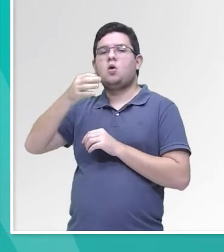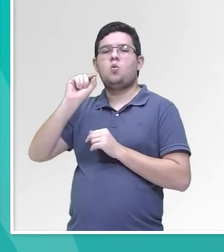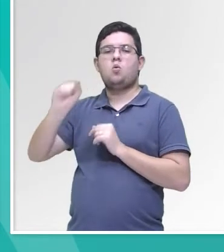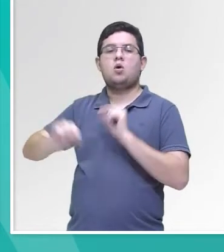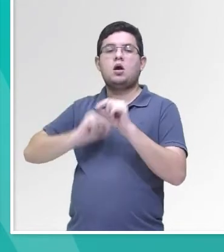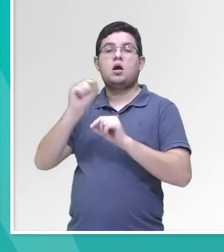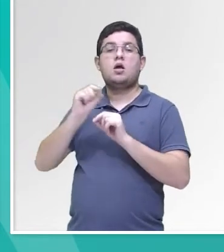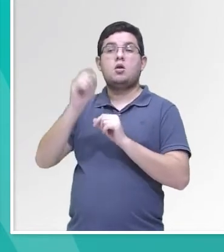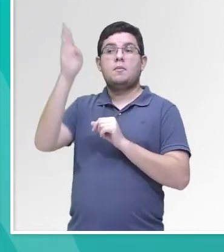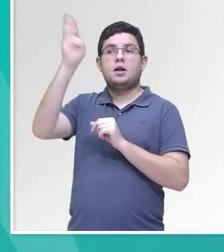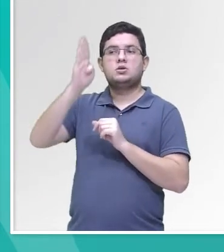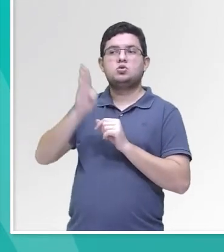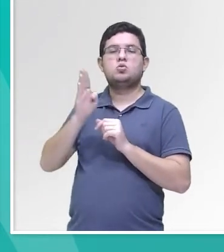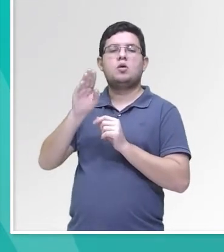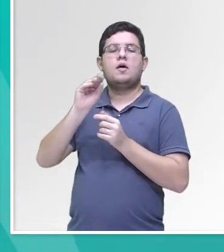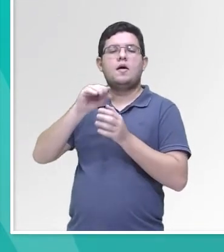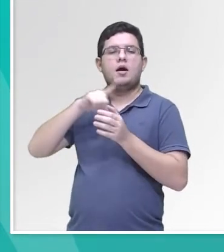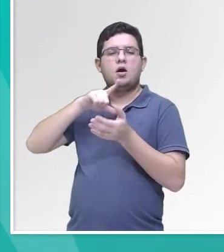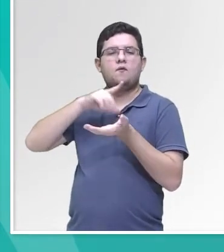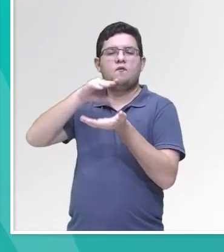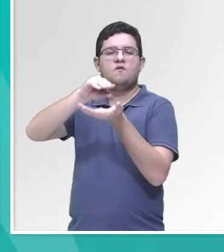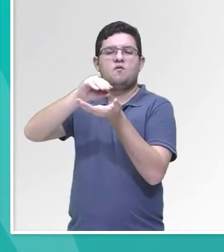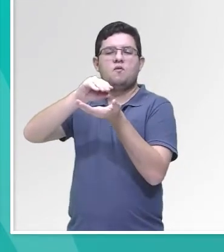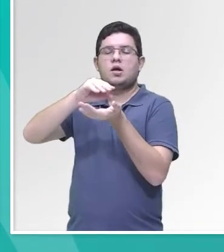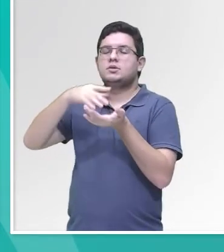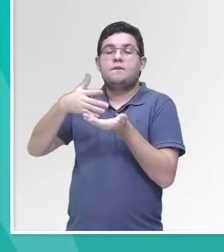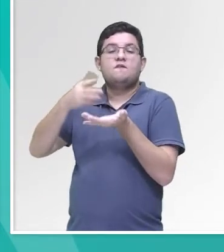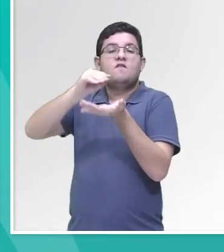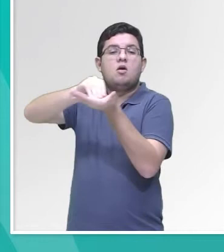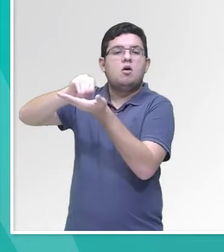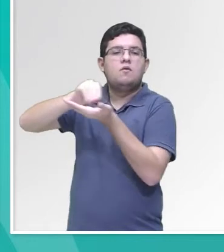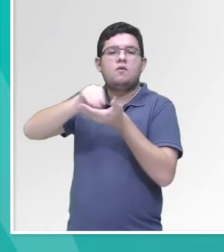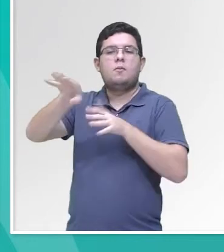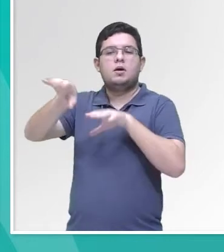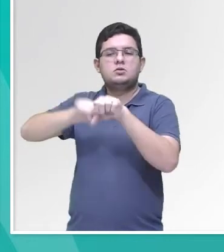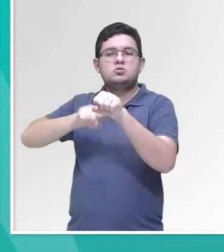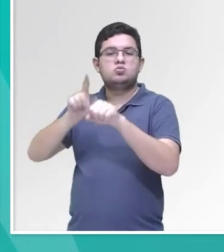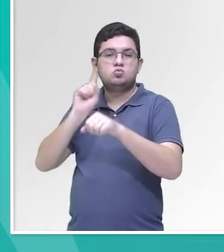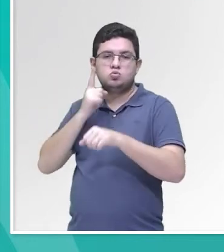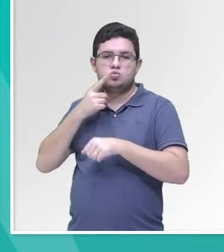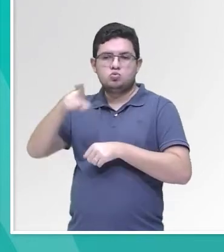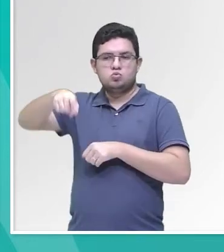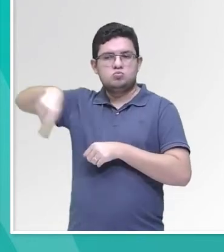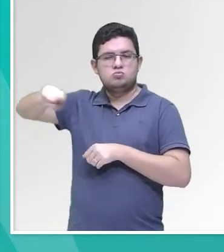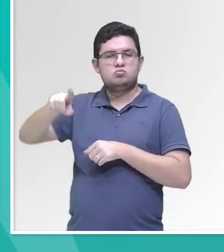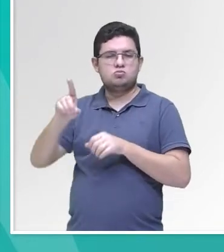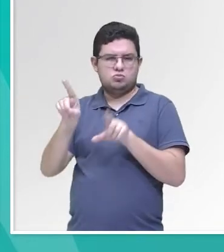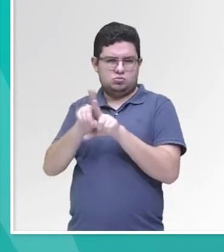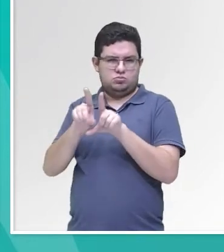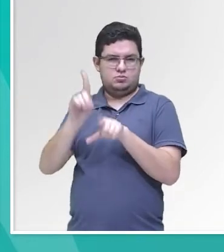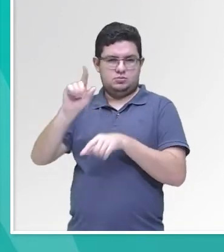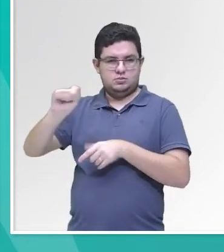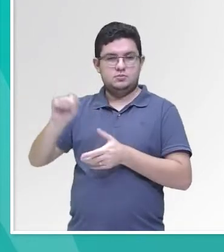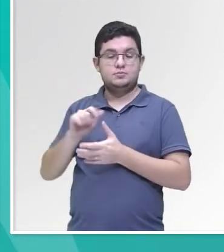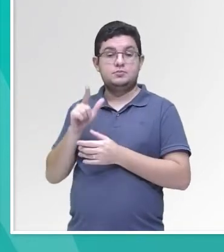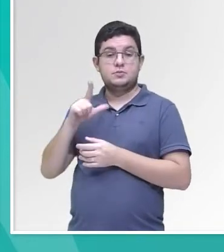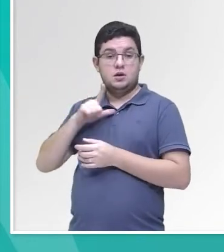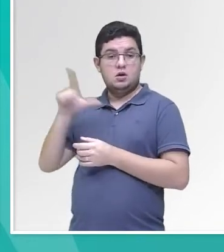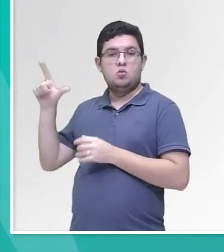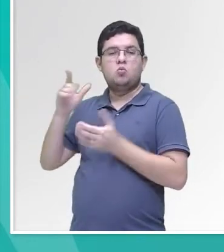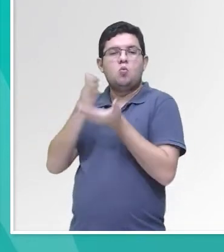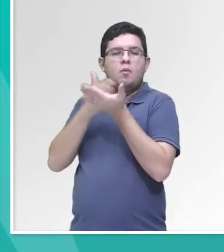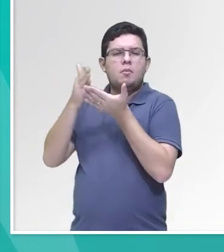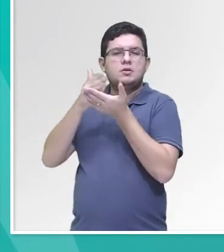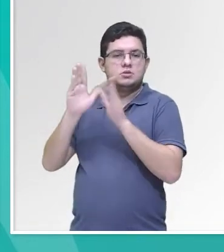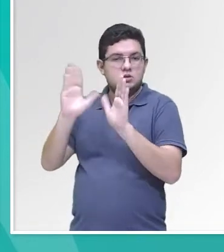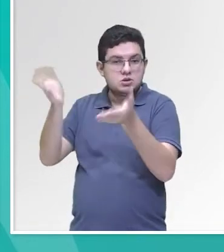no Brasil em relação à formação educacional dos surdos. Então, a minha introdução cumpriu o seu papel, trouxe a